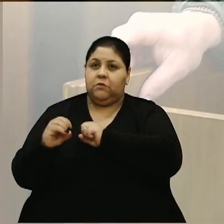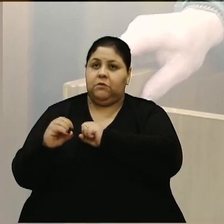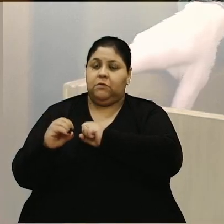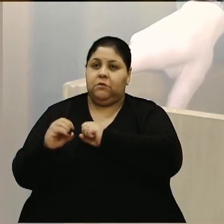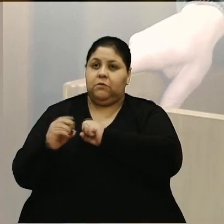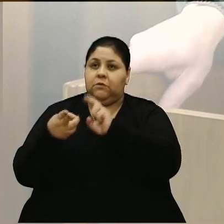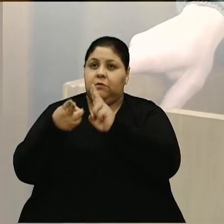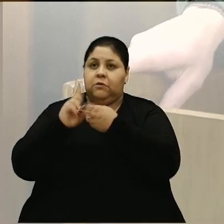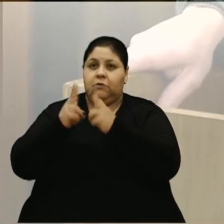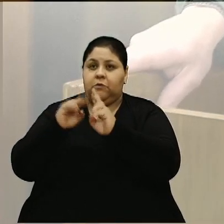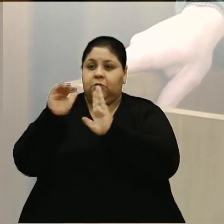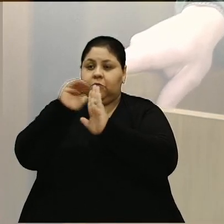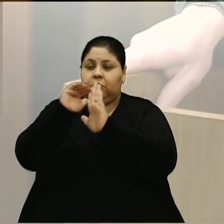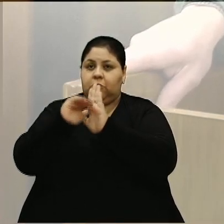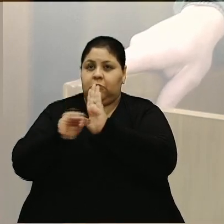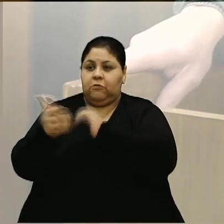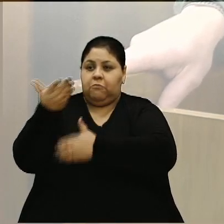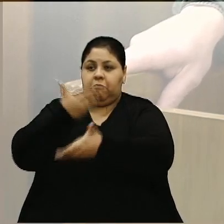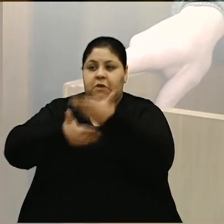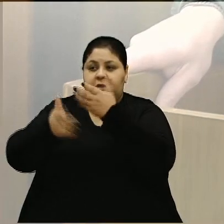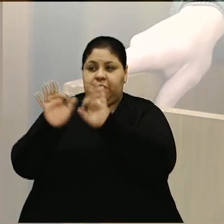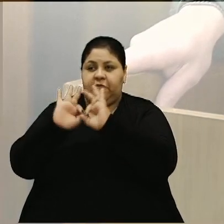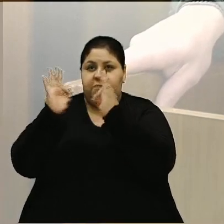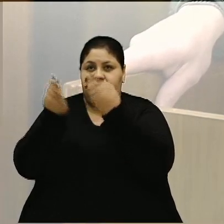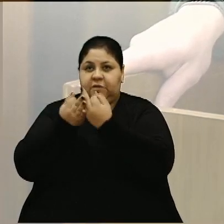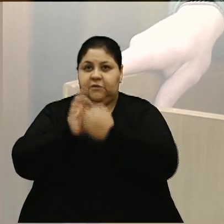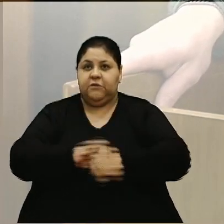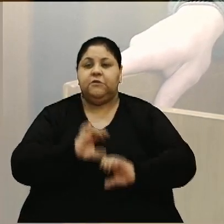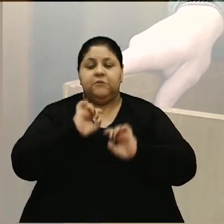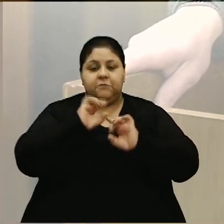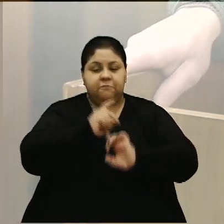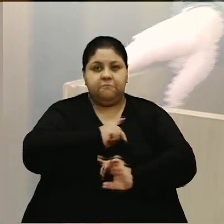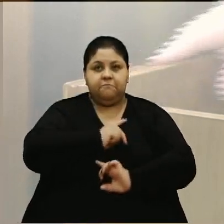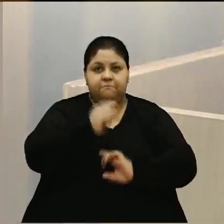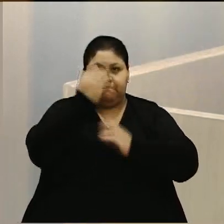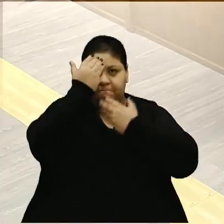que é um programa aí que vai servir para atender diversas famílias. Era isso, presidente, muito obrigado.